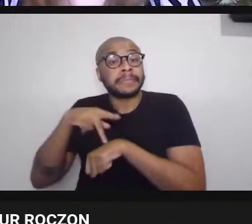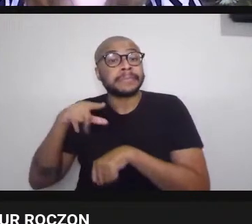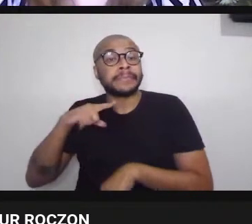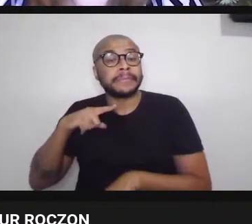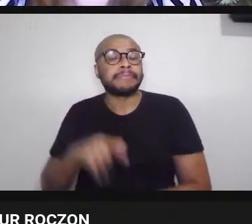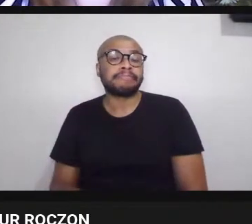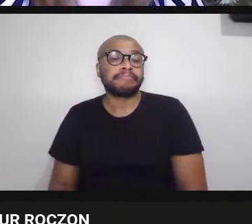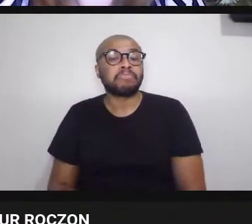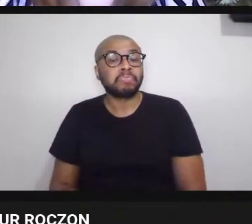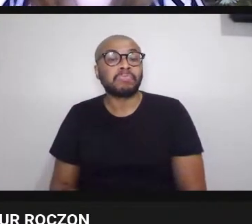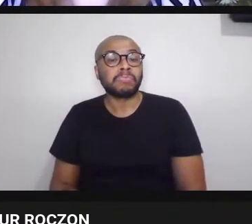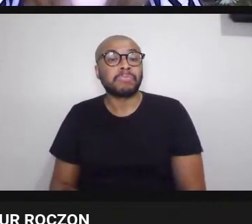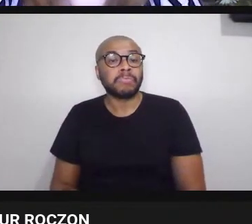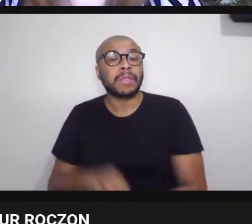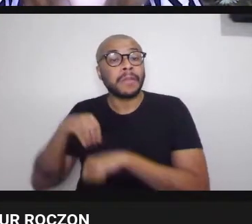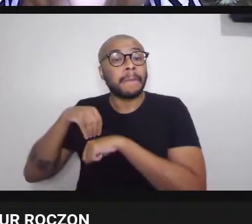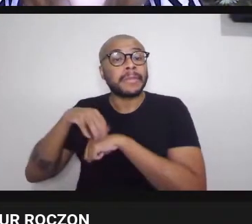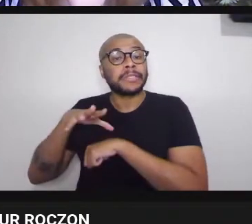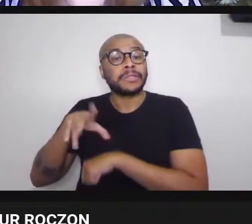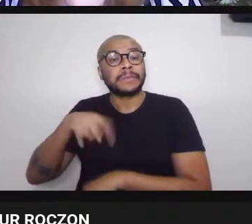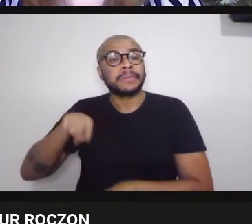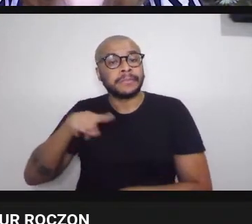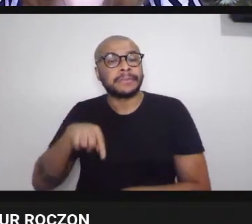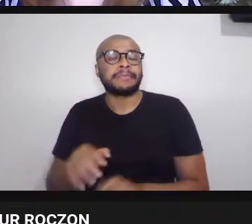é uma indicação interessante essa.